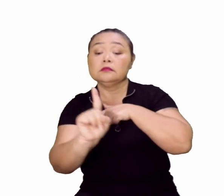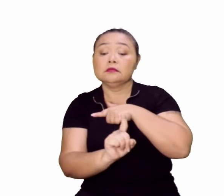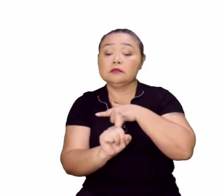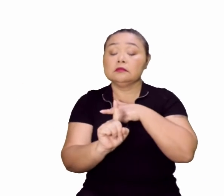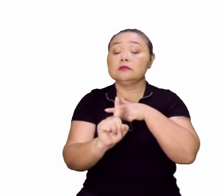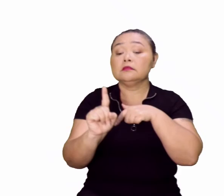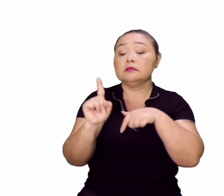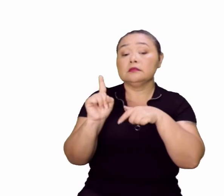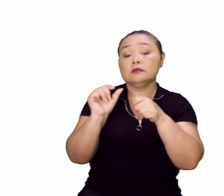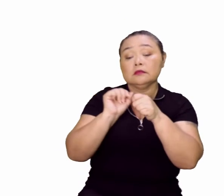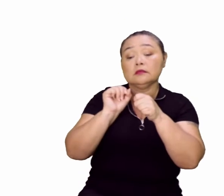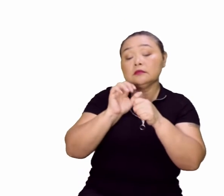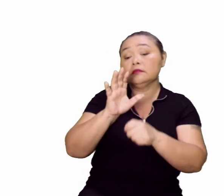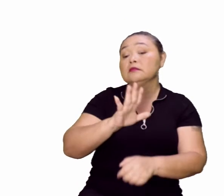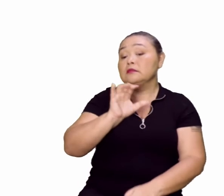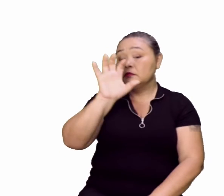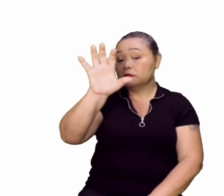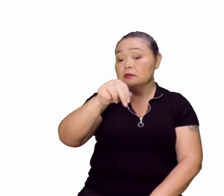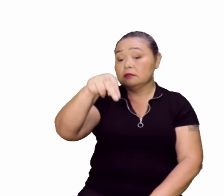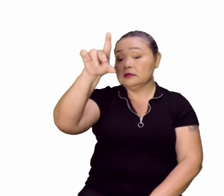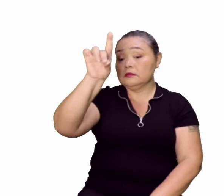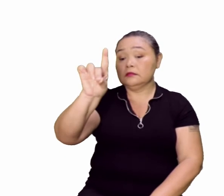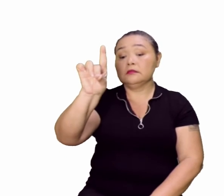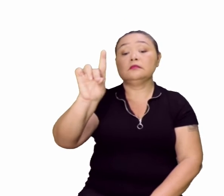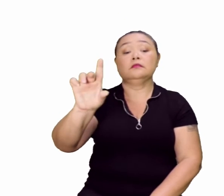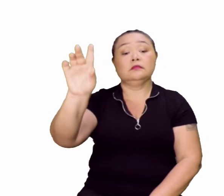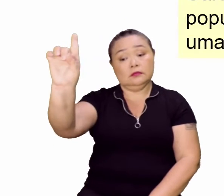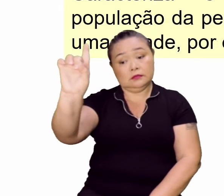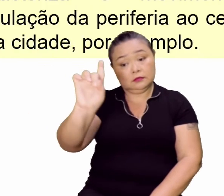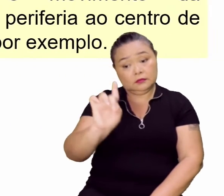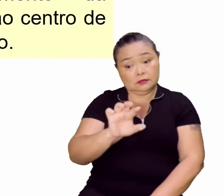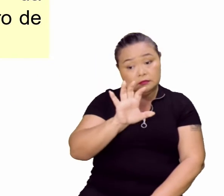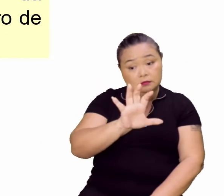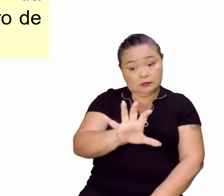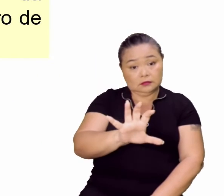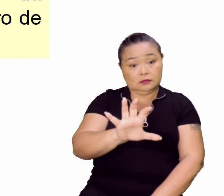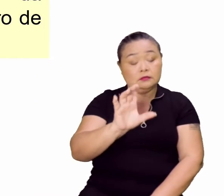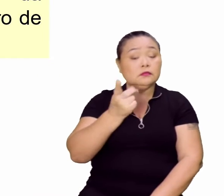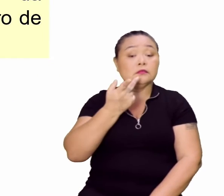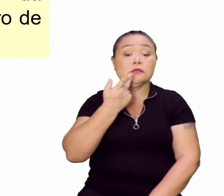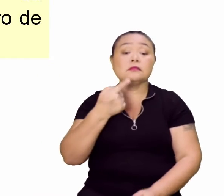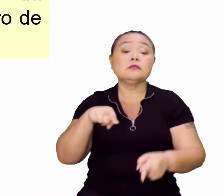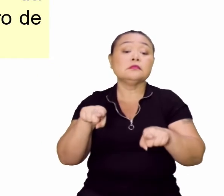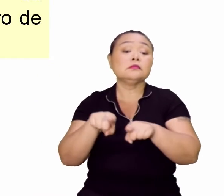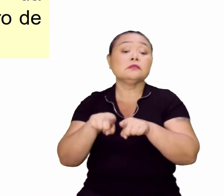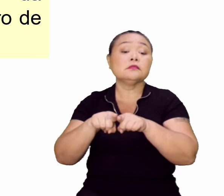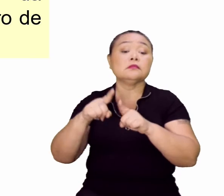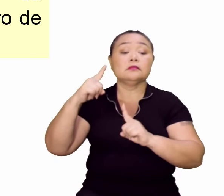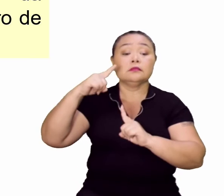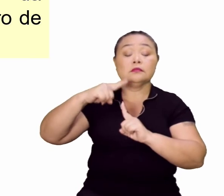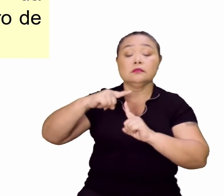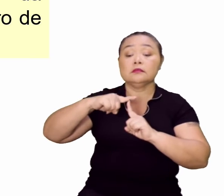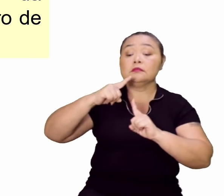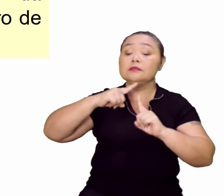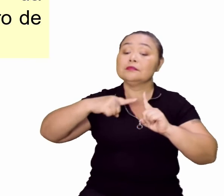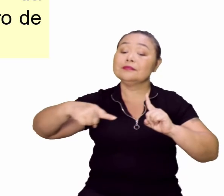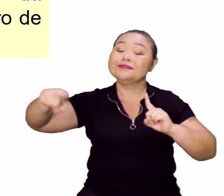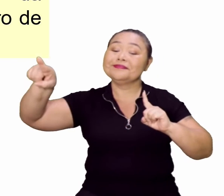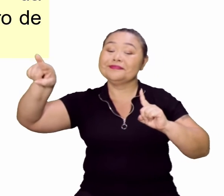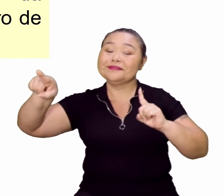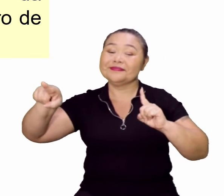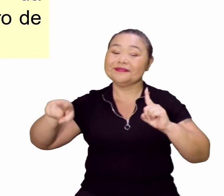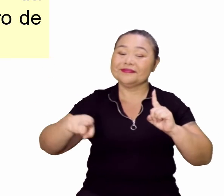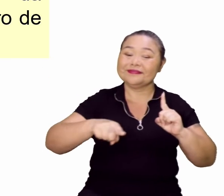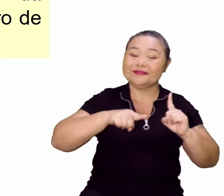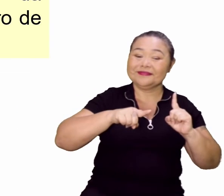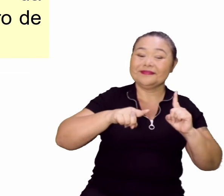os operários, vindo principalmente também do Nordeste. Perfeito. Falamos da migração pendular, que caracteriza o movimento da